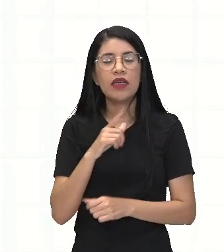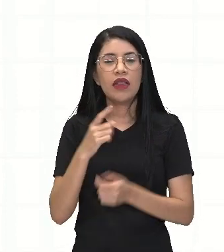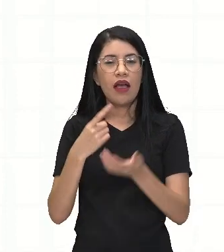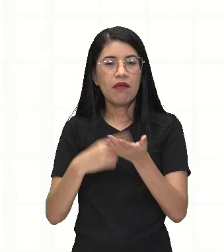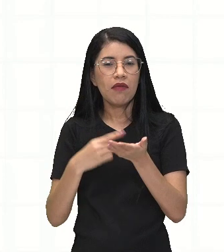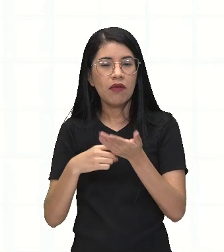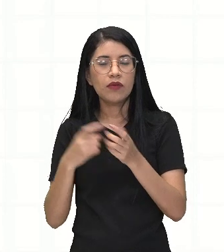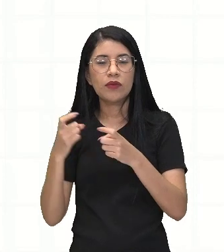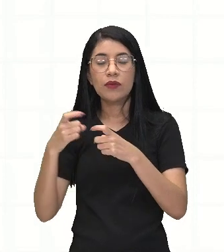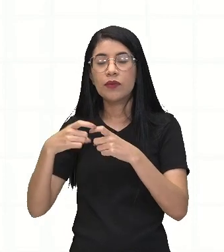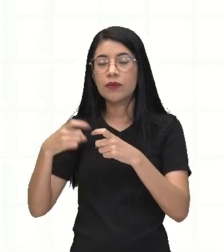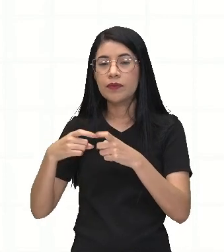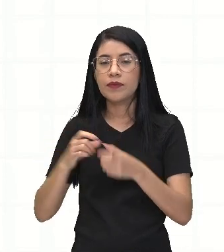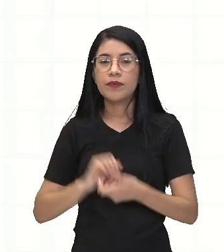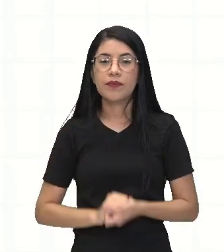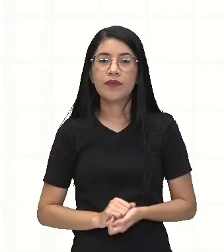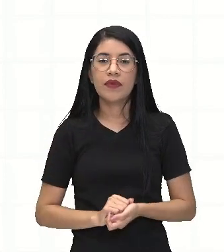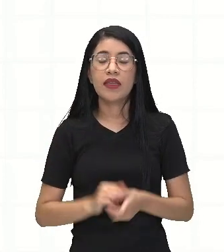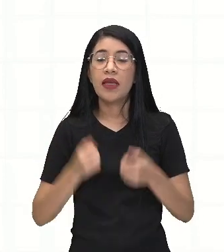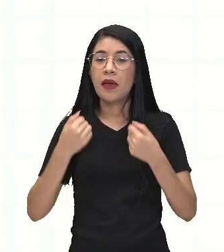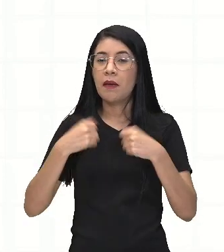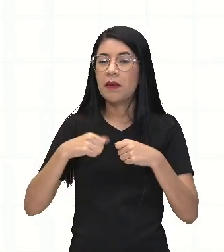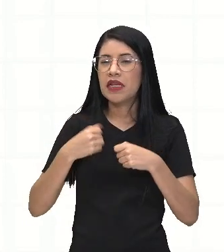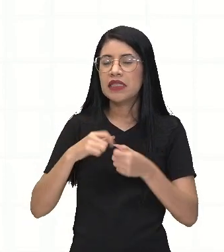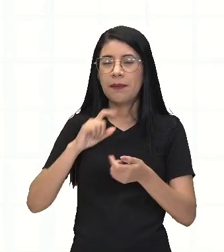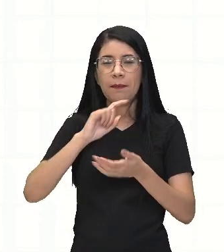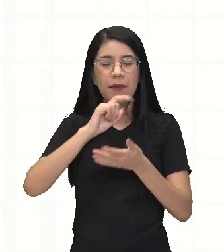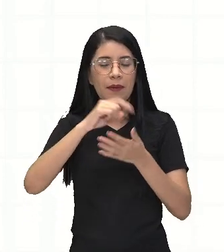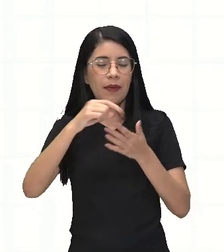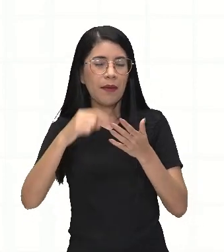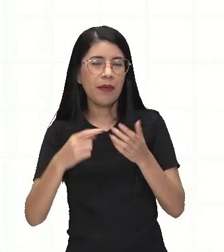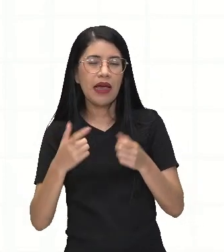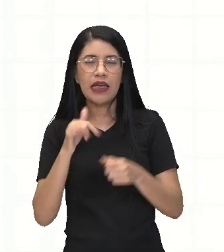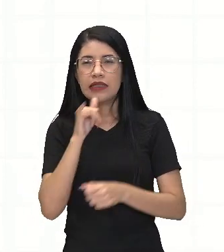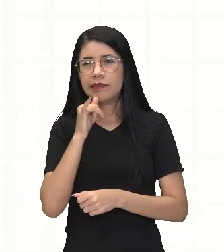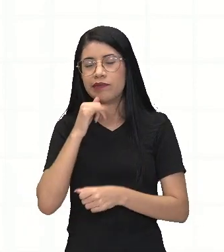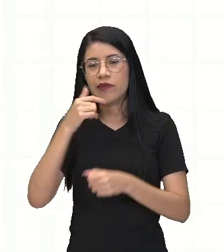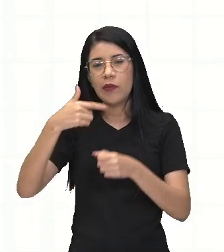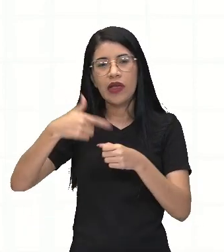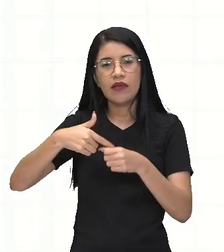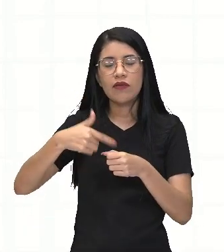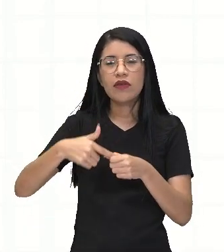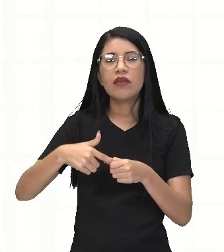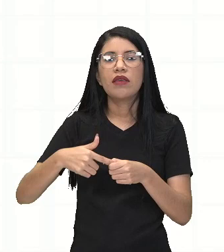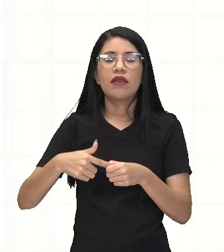Precisa de gasolina, precisa de